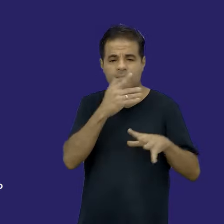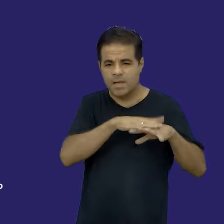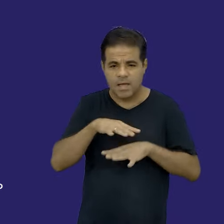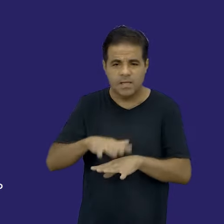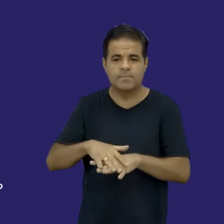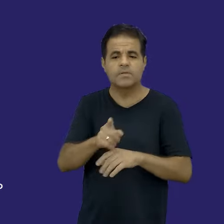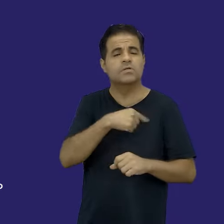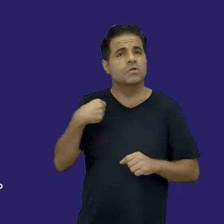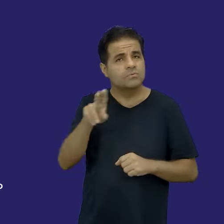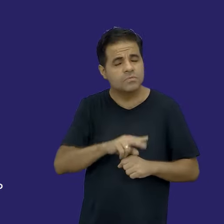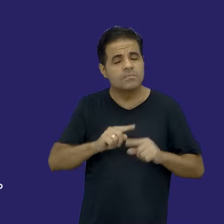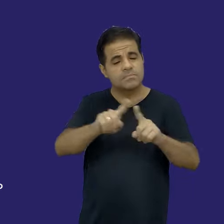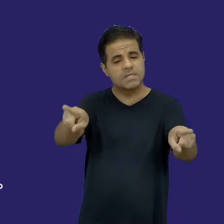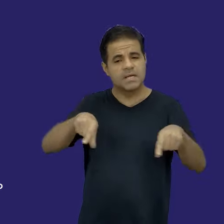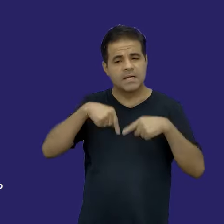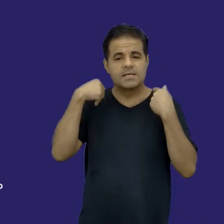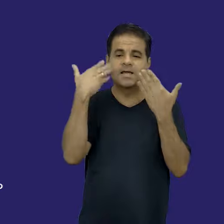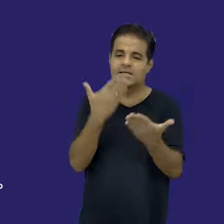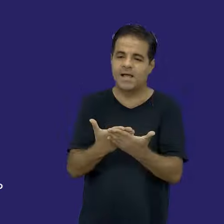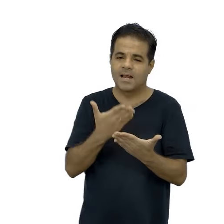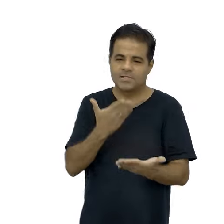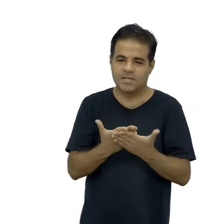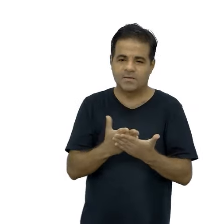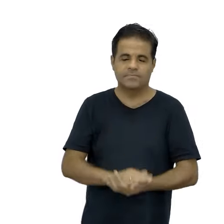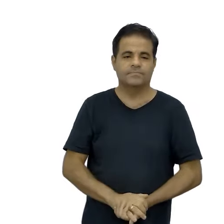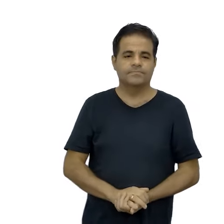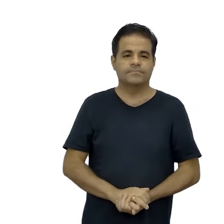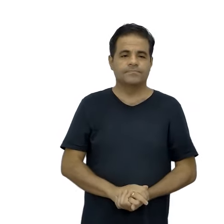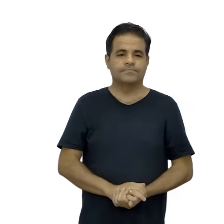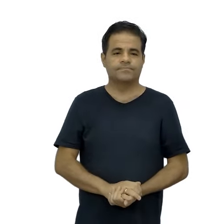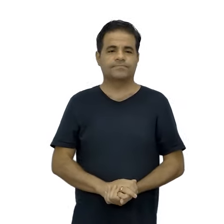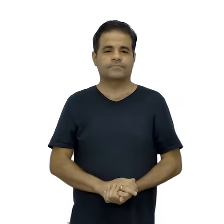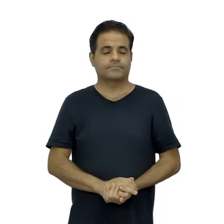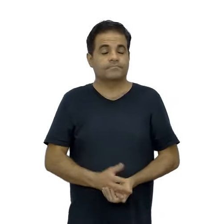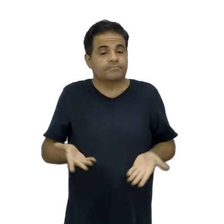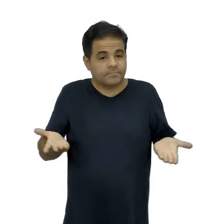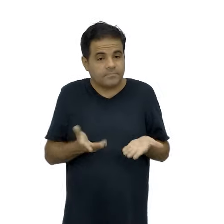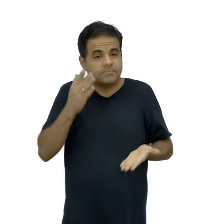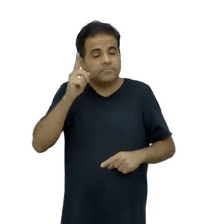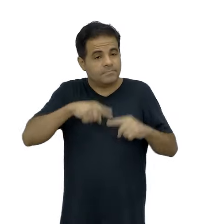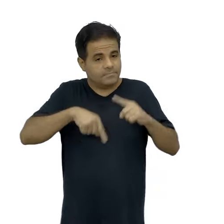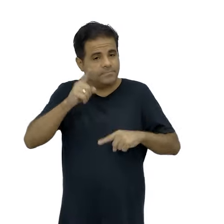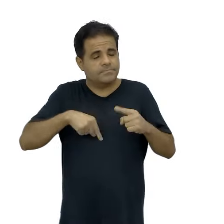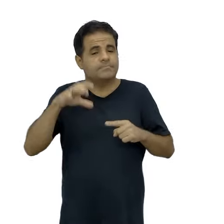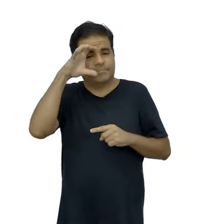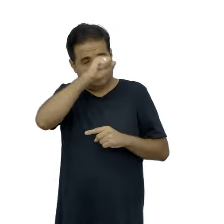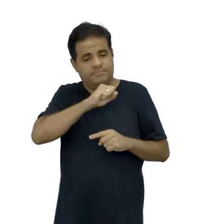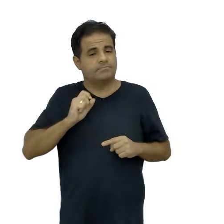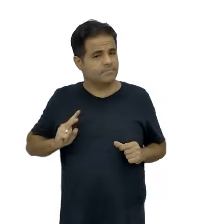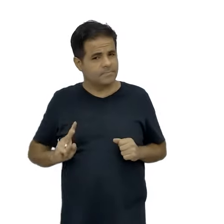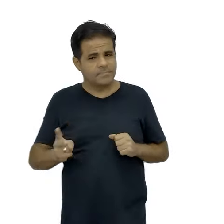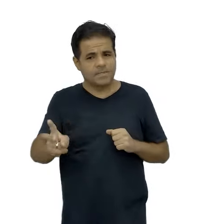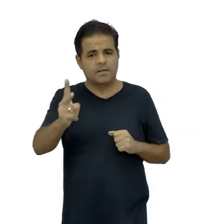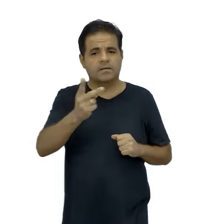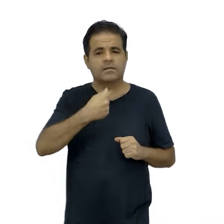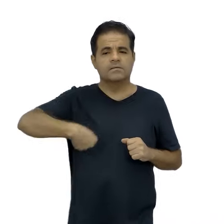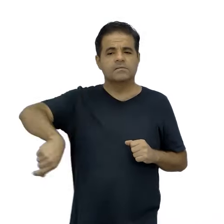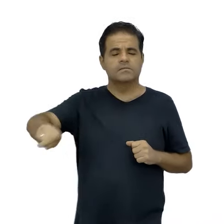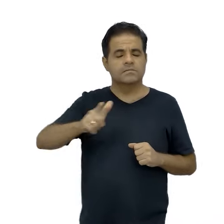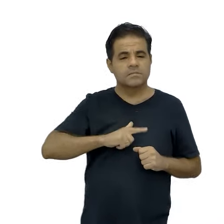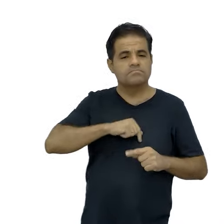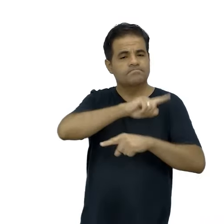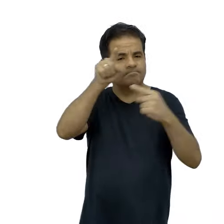nós ensinamos em sala de aula. Com o nosso material Aprender Sempre, nós temos